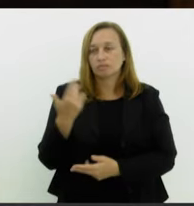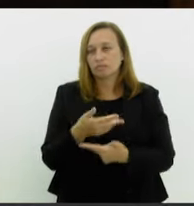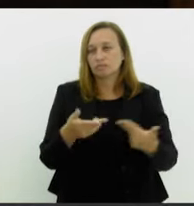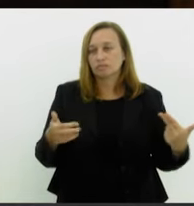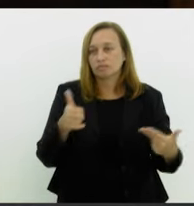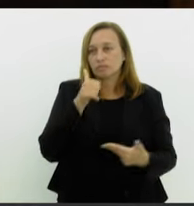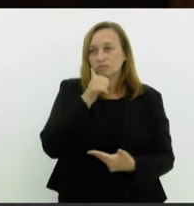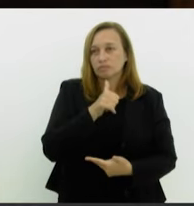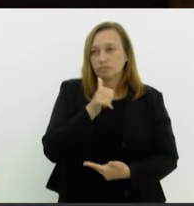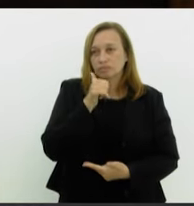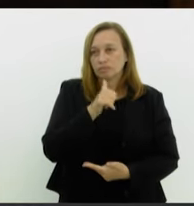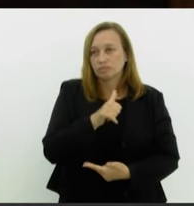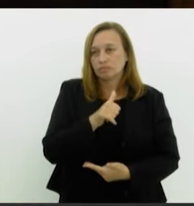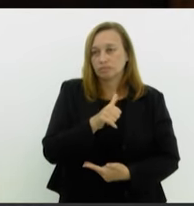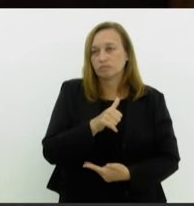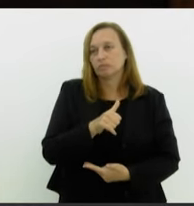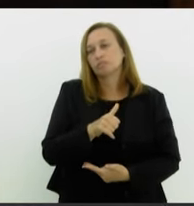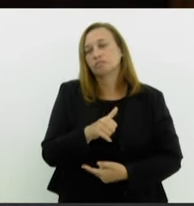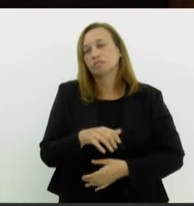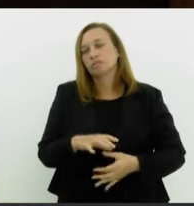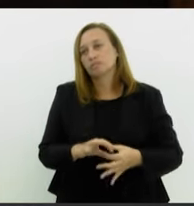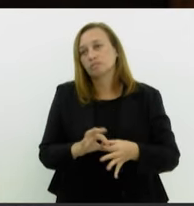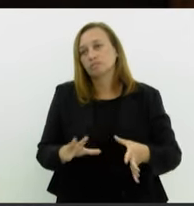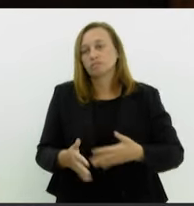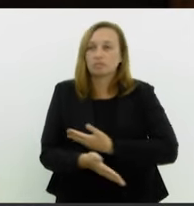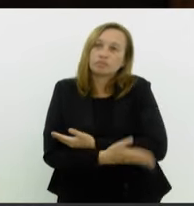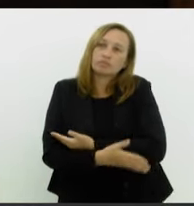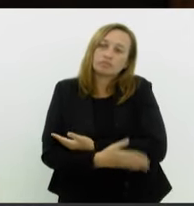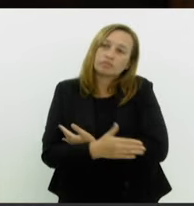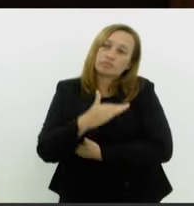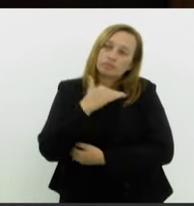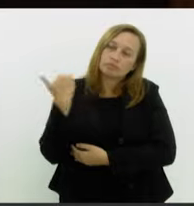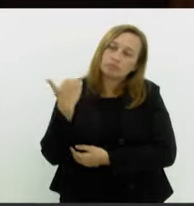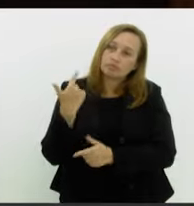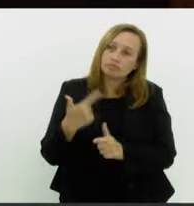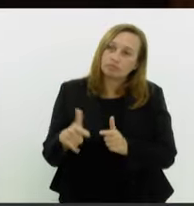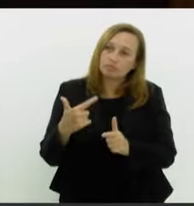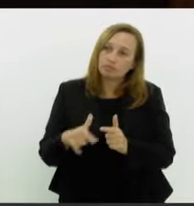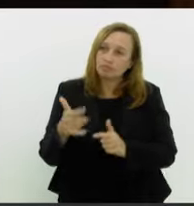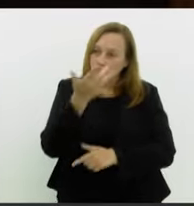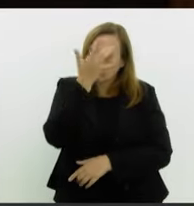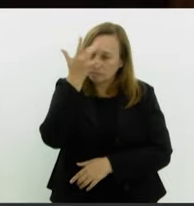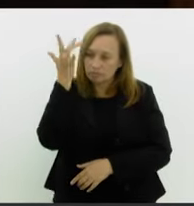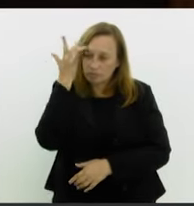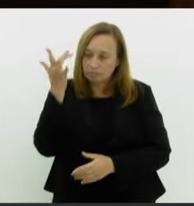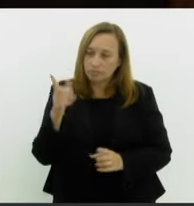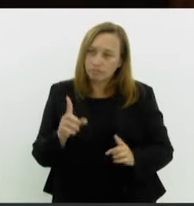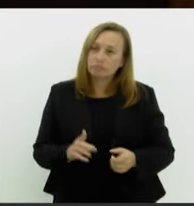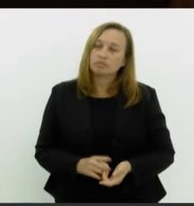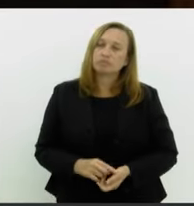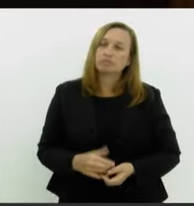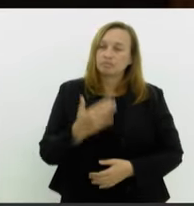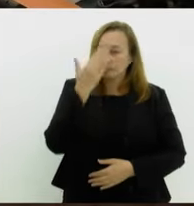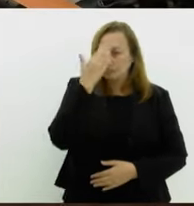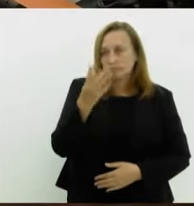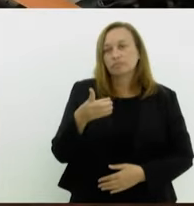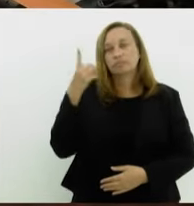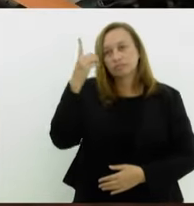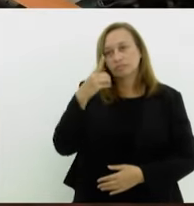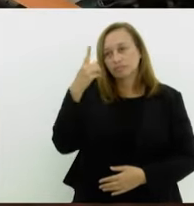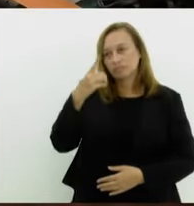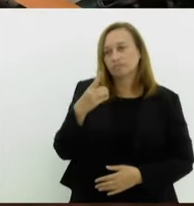meninas e mulheres e deixando bebês ou mortos ou com sequelas irreversíveis muito obrigada deputada pela oportunidade